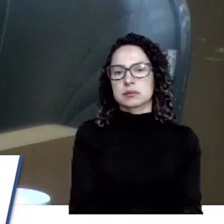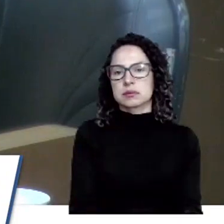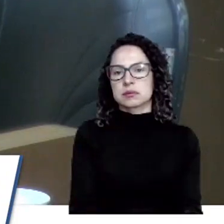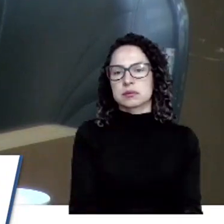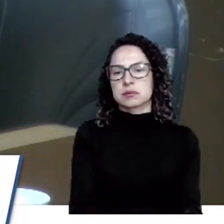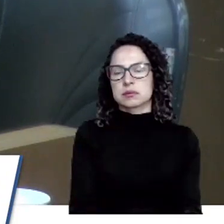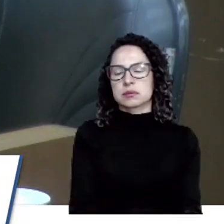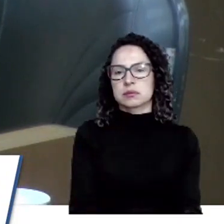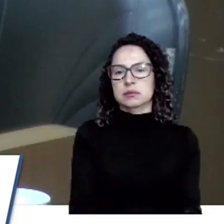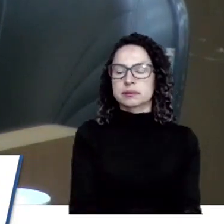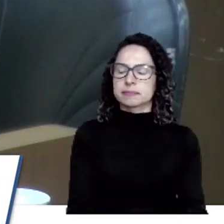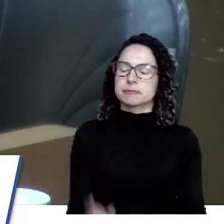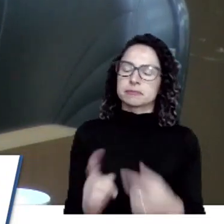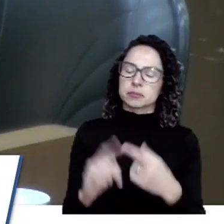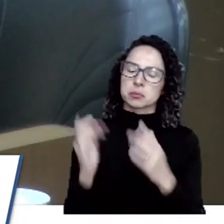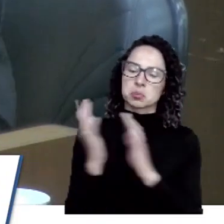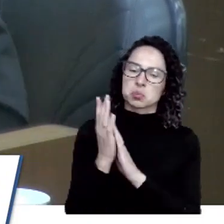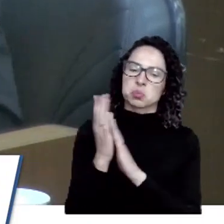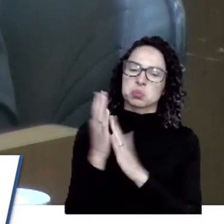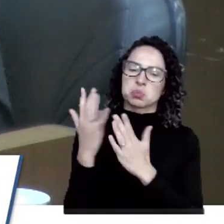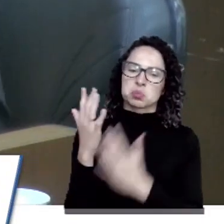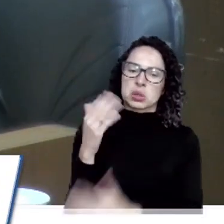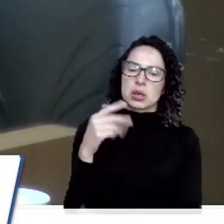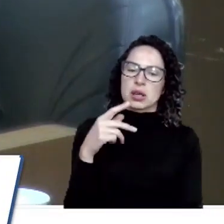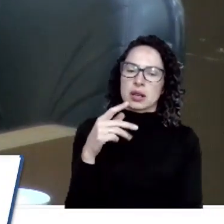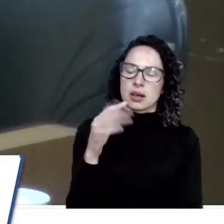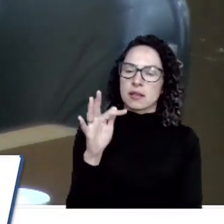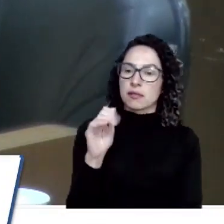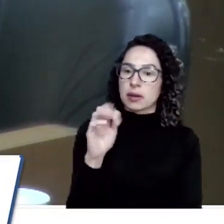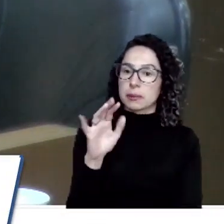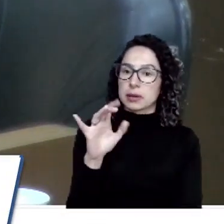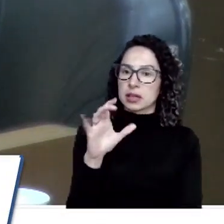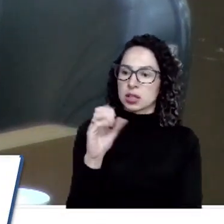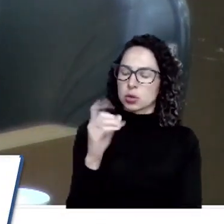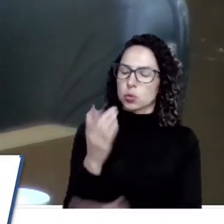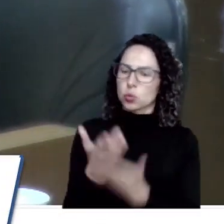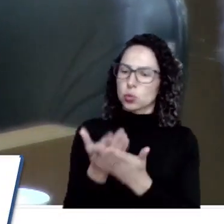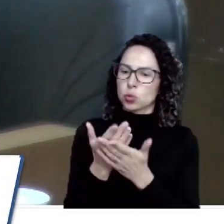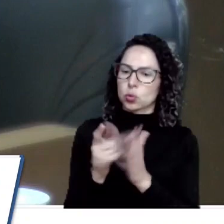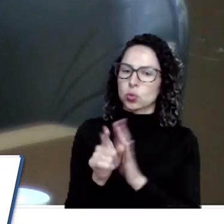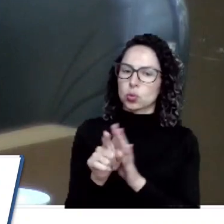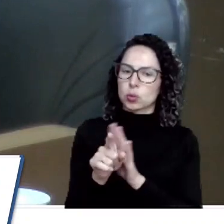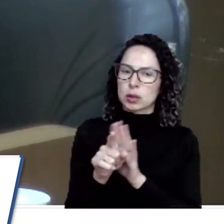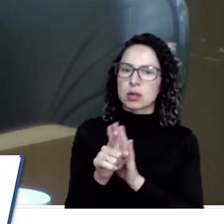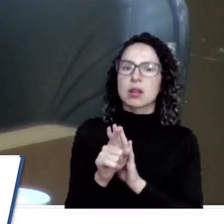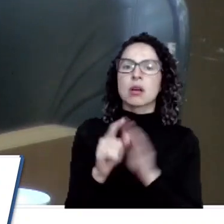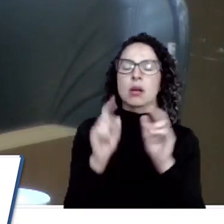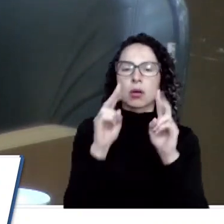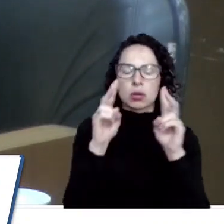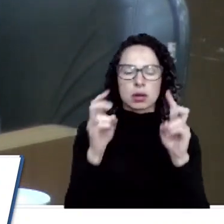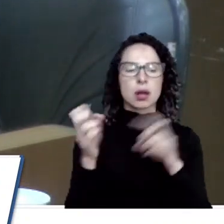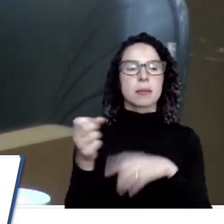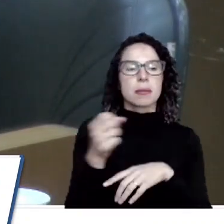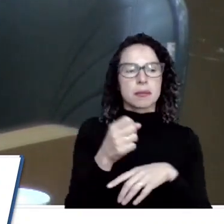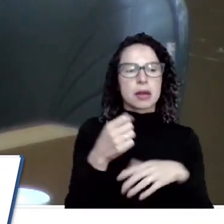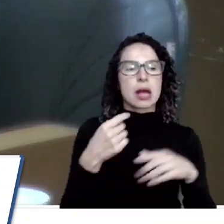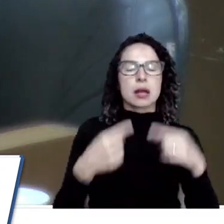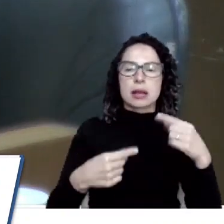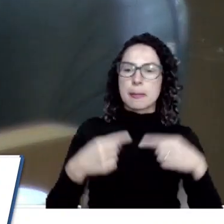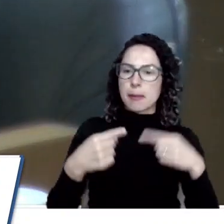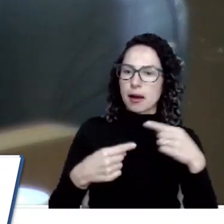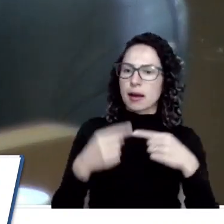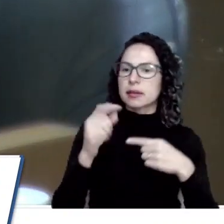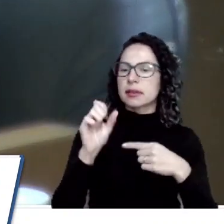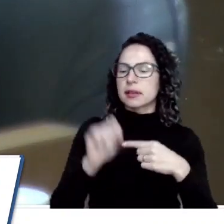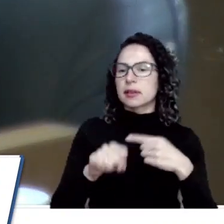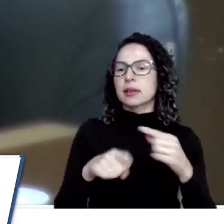Primeiro, parabenizar o Dr. Fabrício pelo estudo. Eu acho que o tema tem que vir ao diálogo mesmo, Dr. Fabrício, porque, como nós